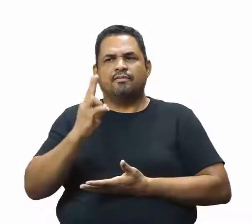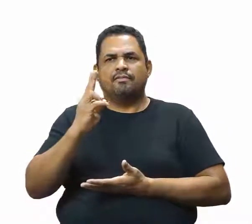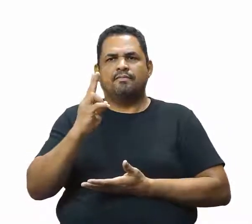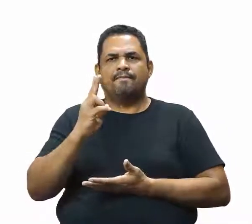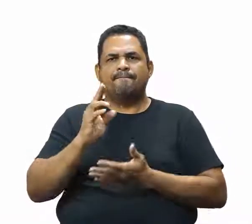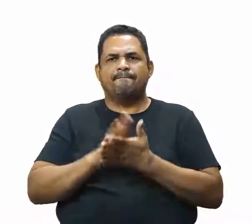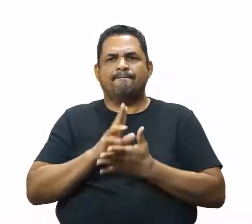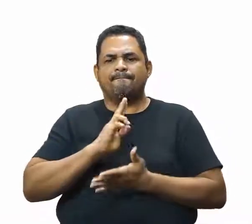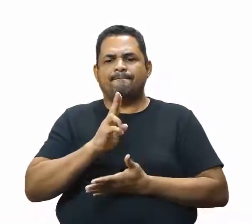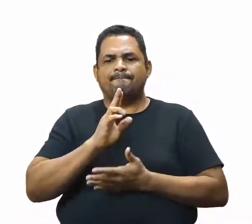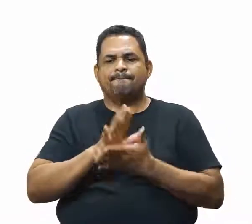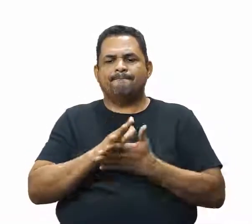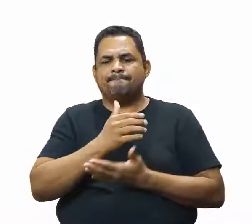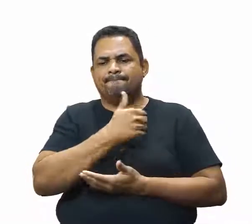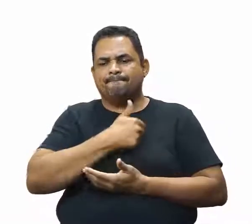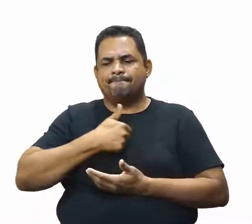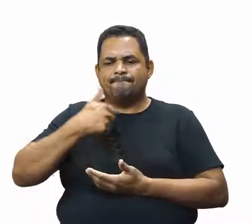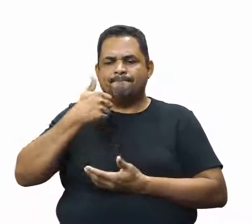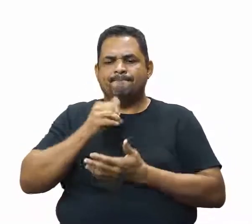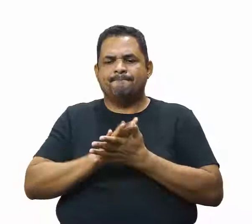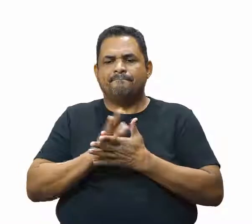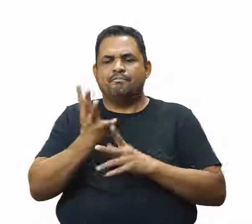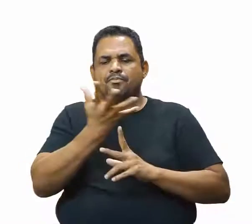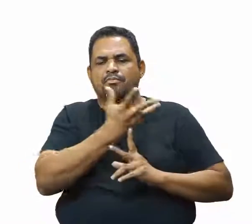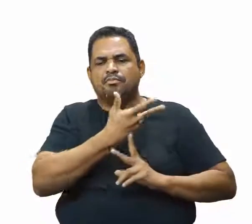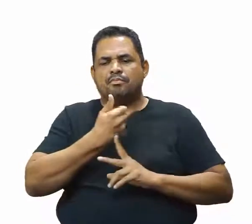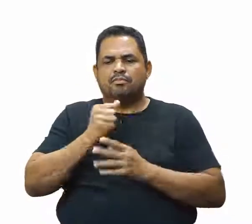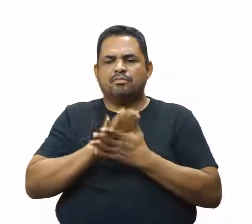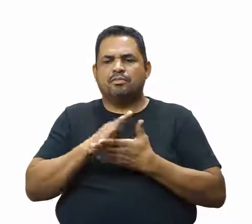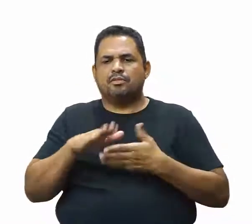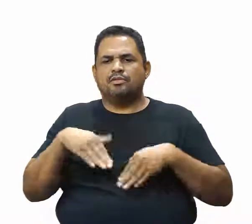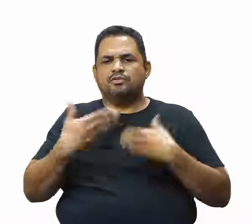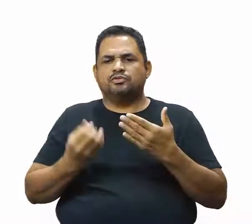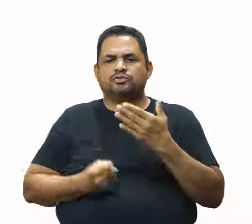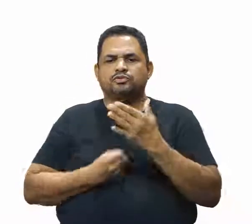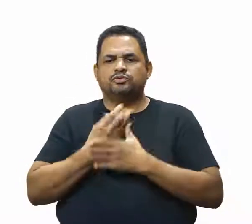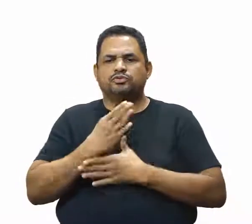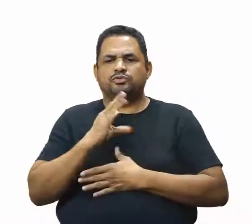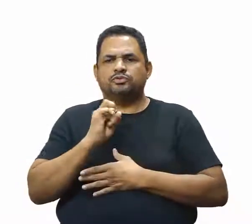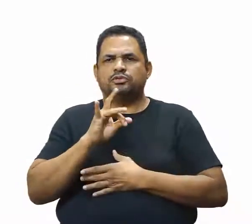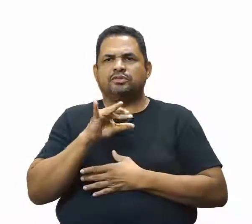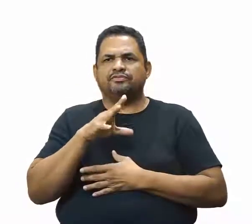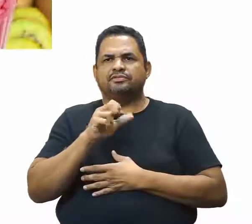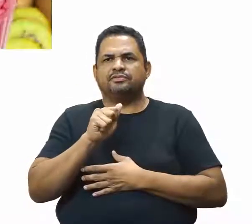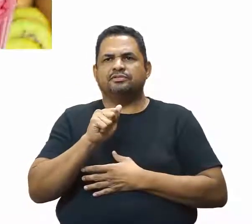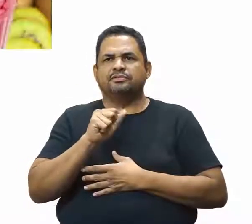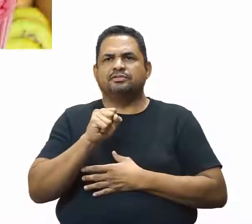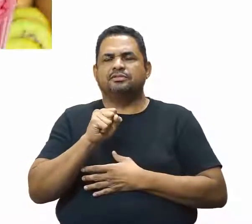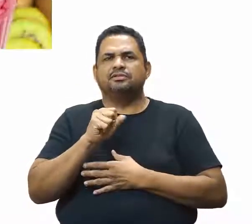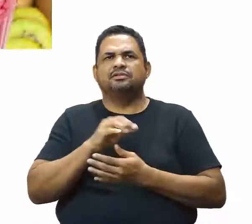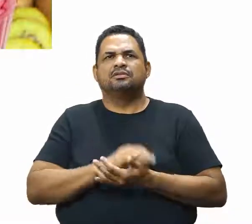esse processo de beneficiamento artístico advindo do sistema SAFs.